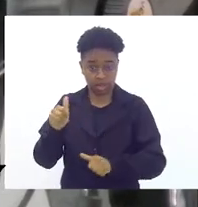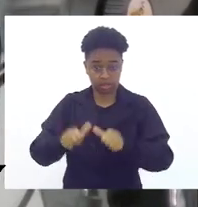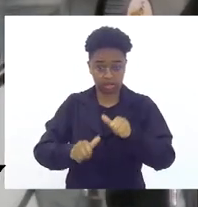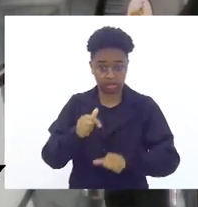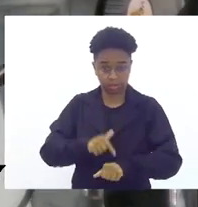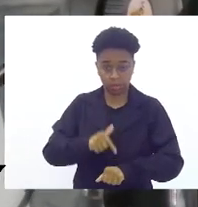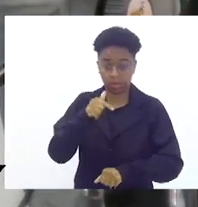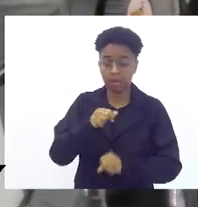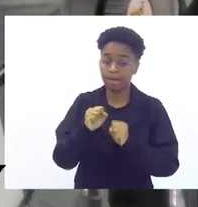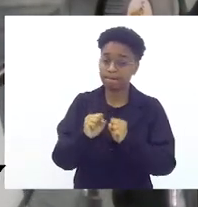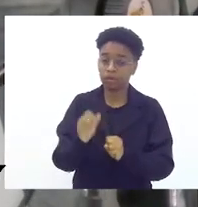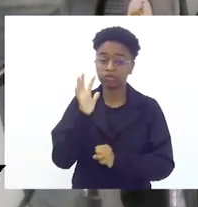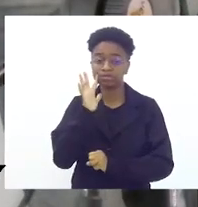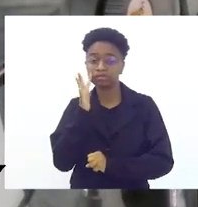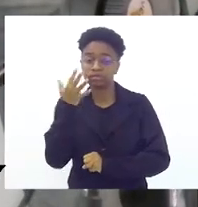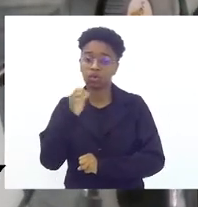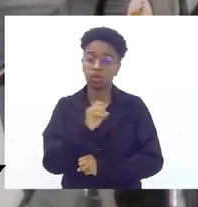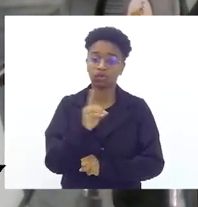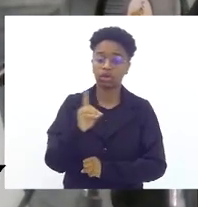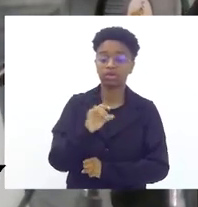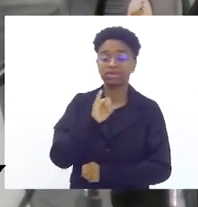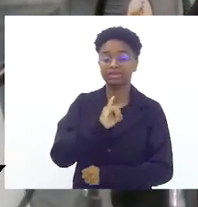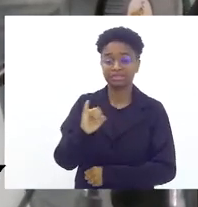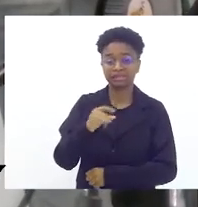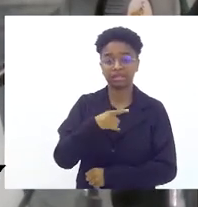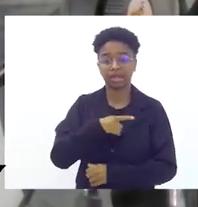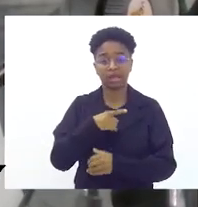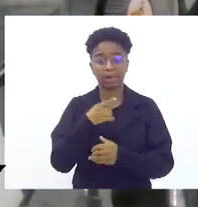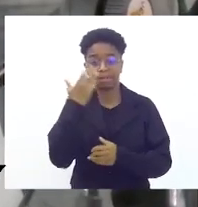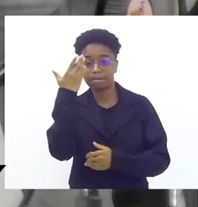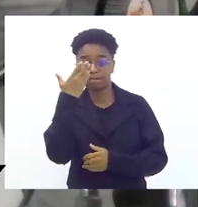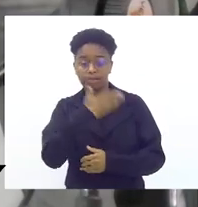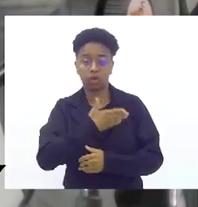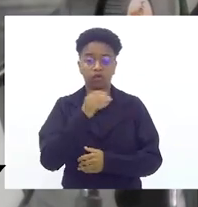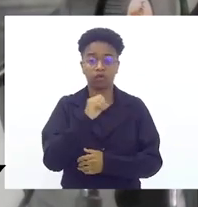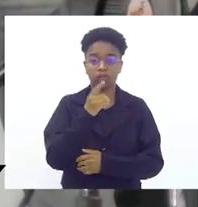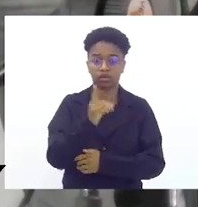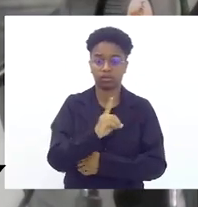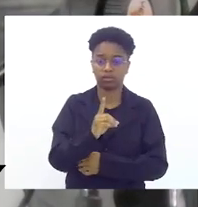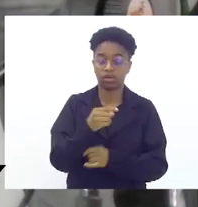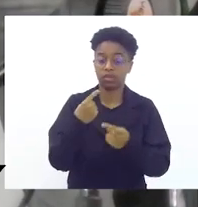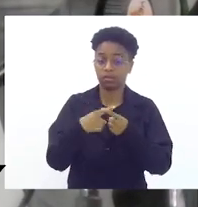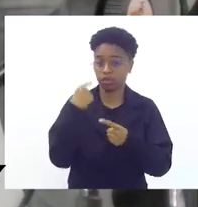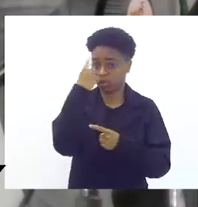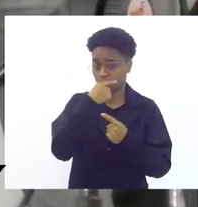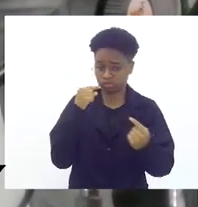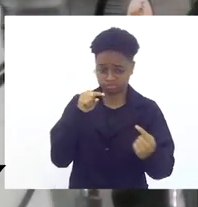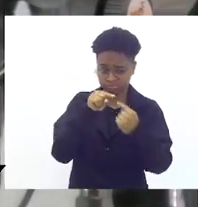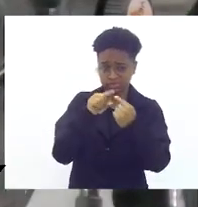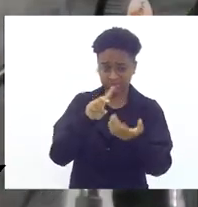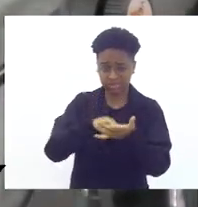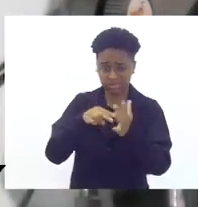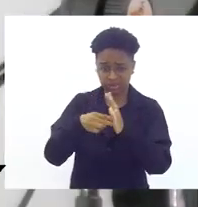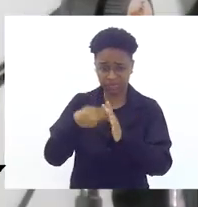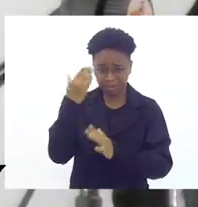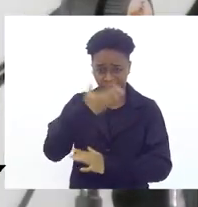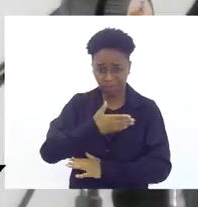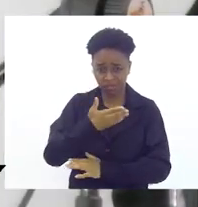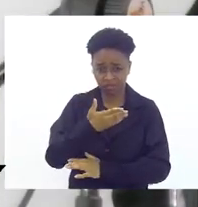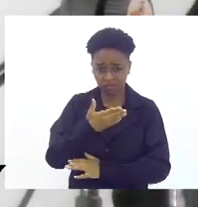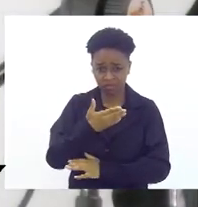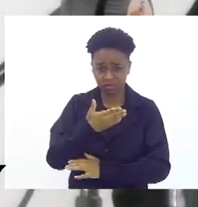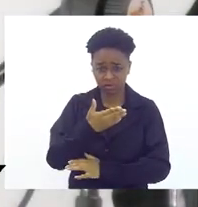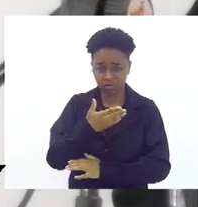possa decidir ou não se aquilo é um indício ou não o reconhecimento fotográfico se é um indício é um indício